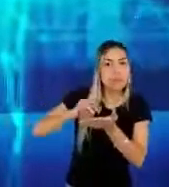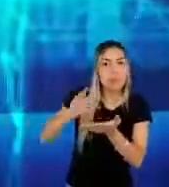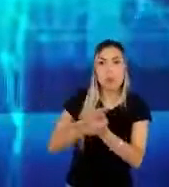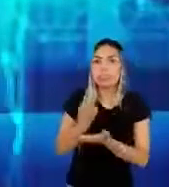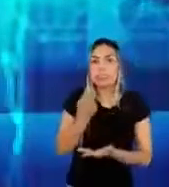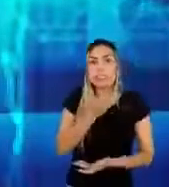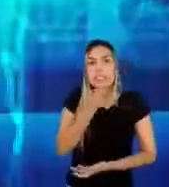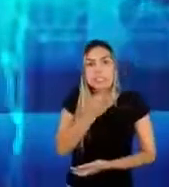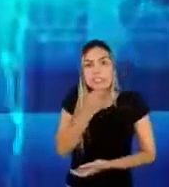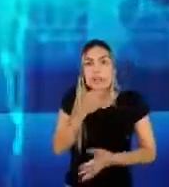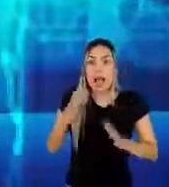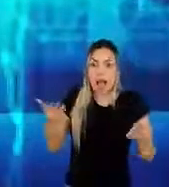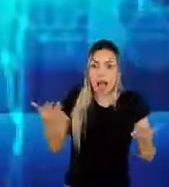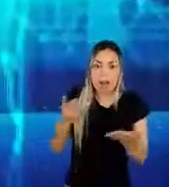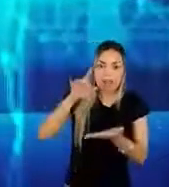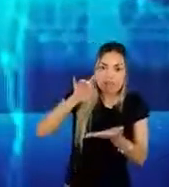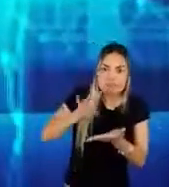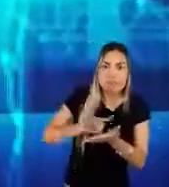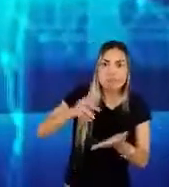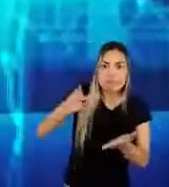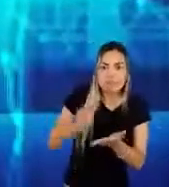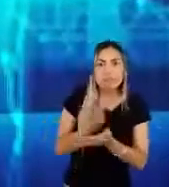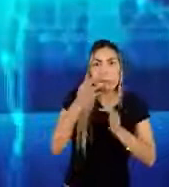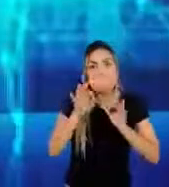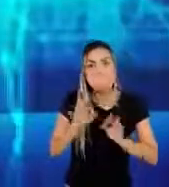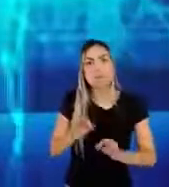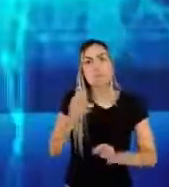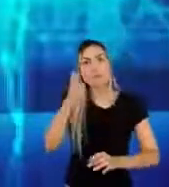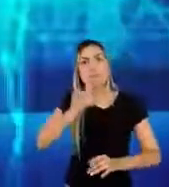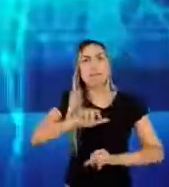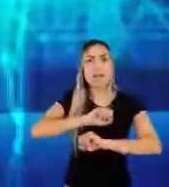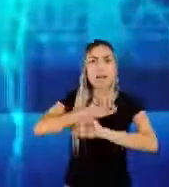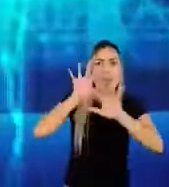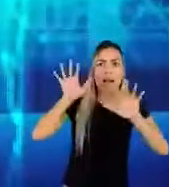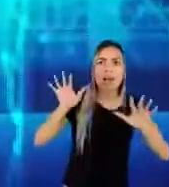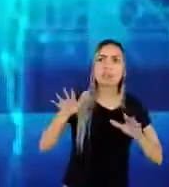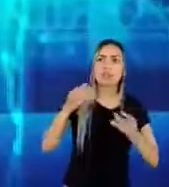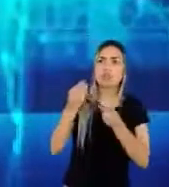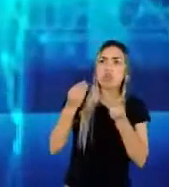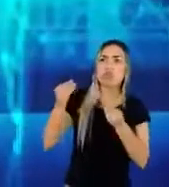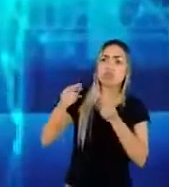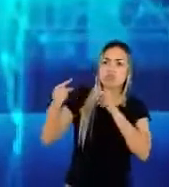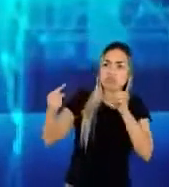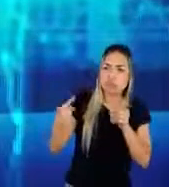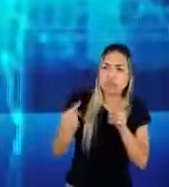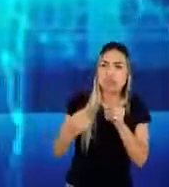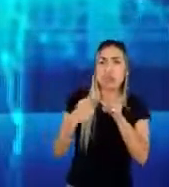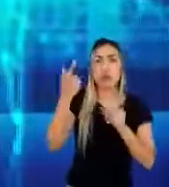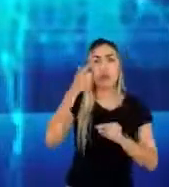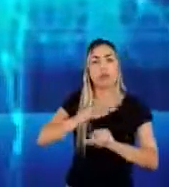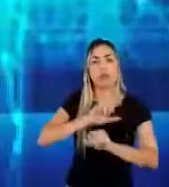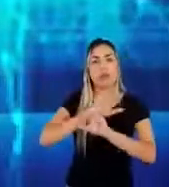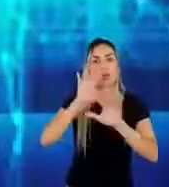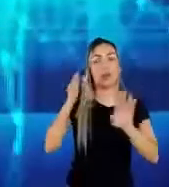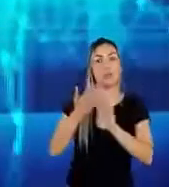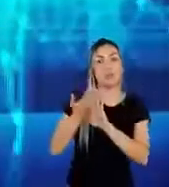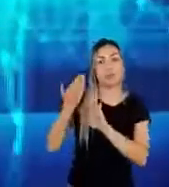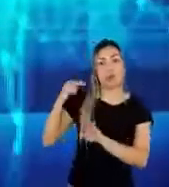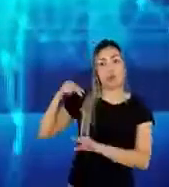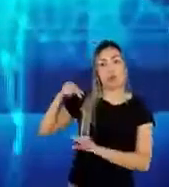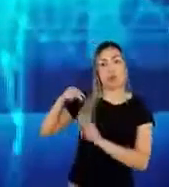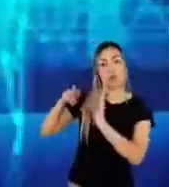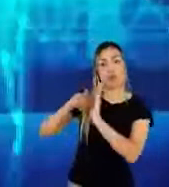temos uma rota clara, bem definida, isso tudo nasceu em dezembro de 2018, ganhou continuidade